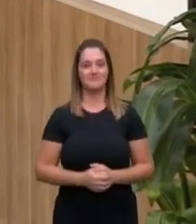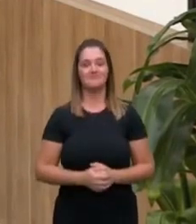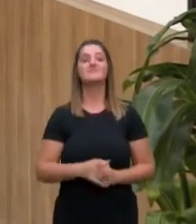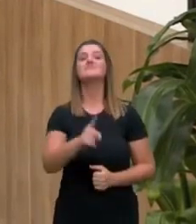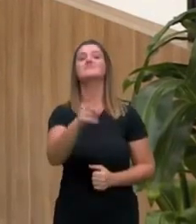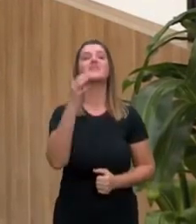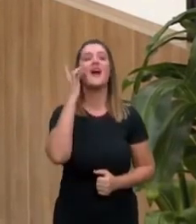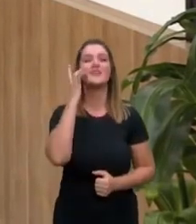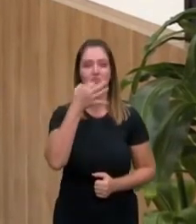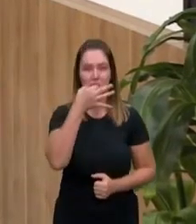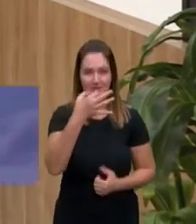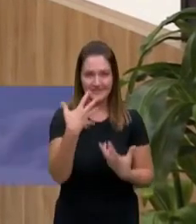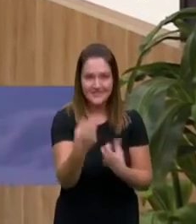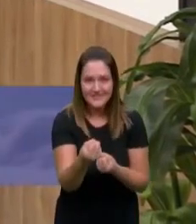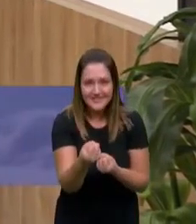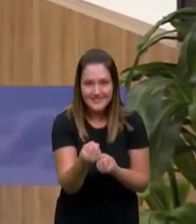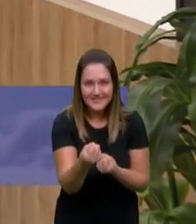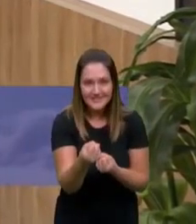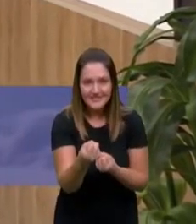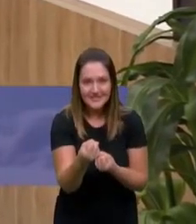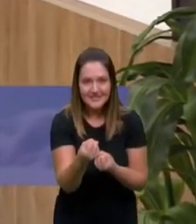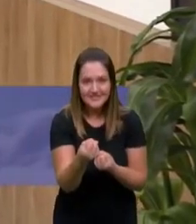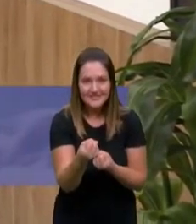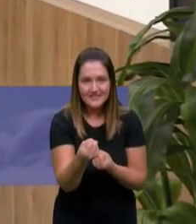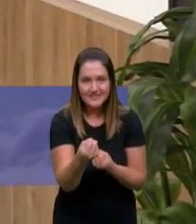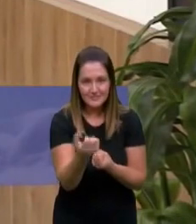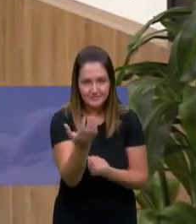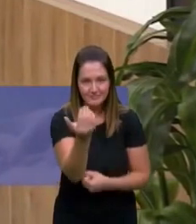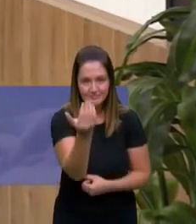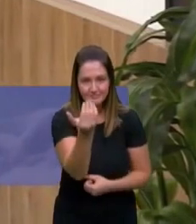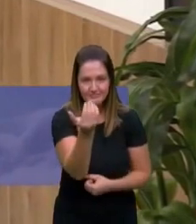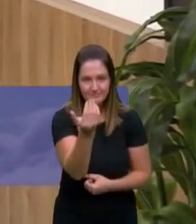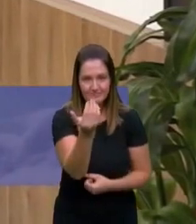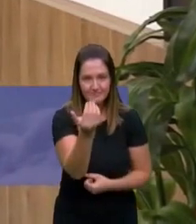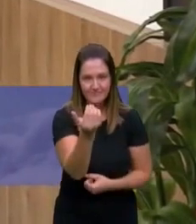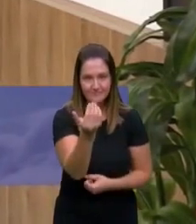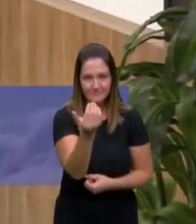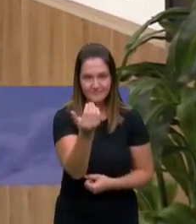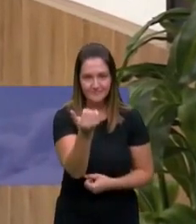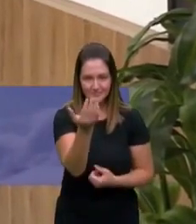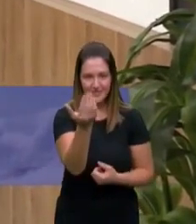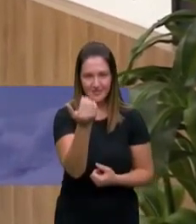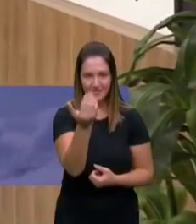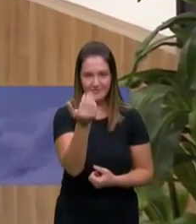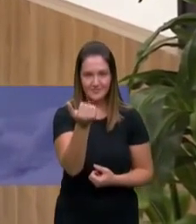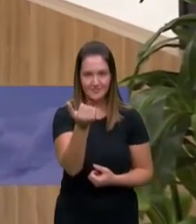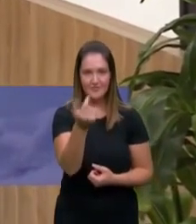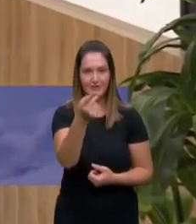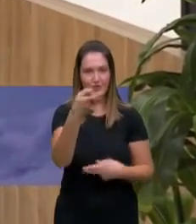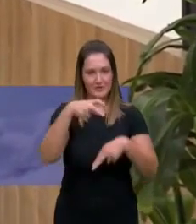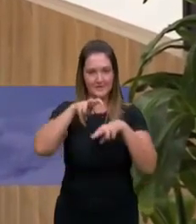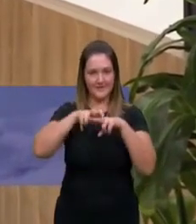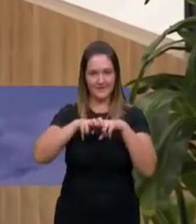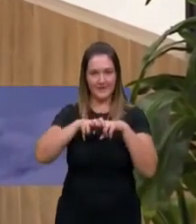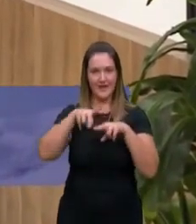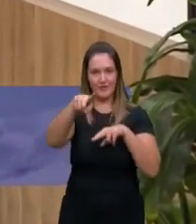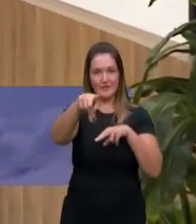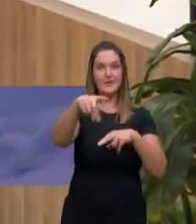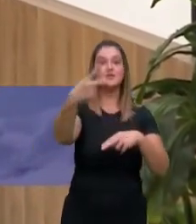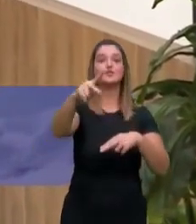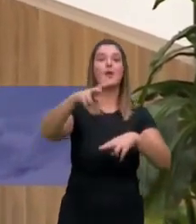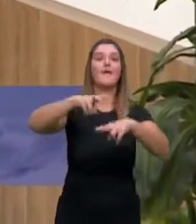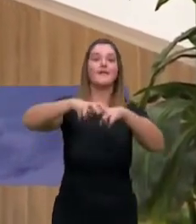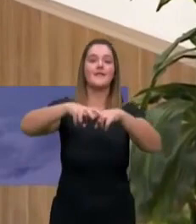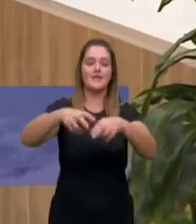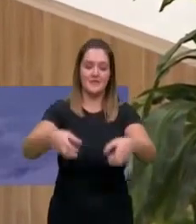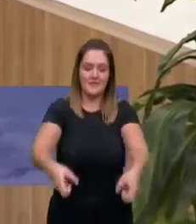você acha? Hã? Topa? Topa ou não topa? Vem cá. Chega mais perto. Vou sentar ali na minha